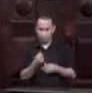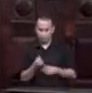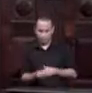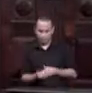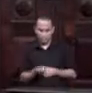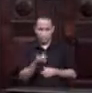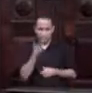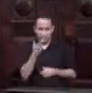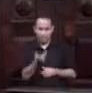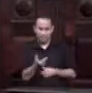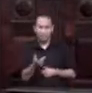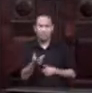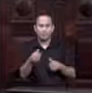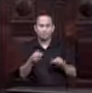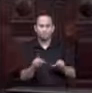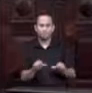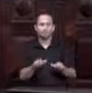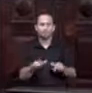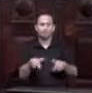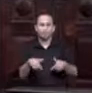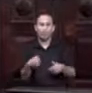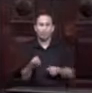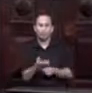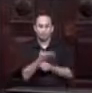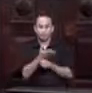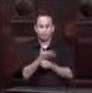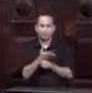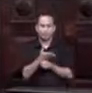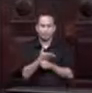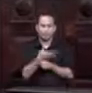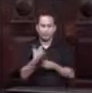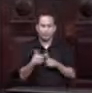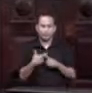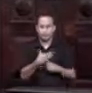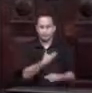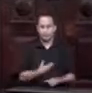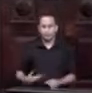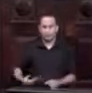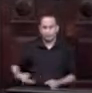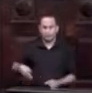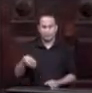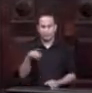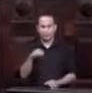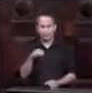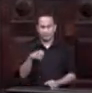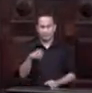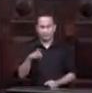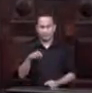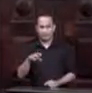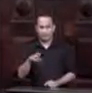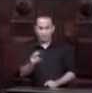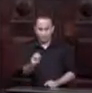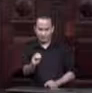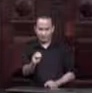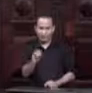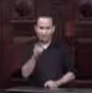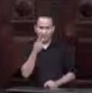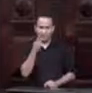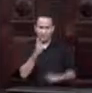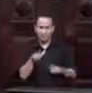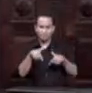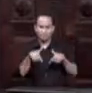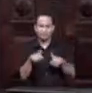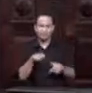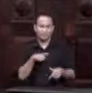você prejudica a possibilidade de novas receitas. Por que esse governo não mexeu de forma coerente e competente na dívida